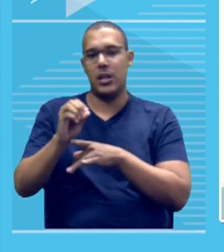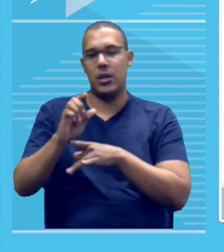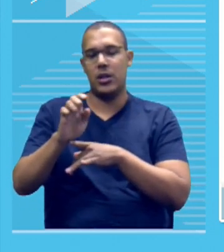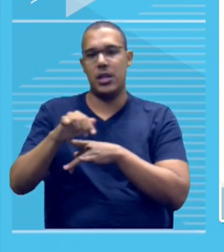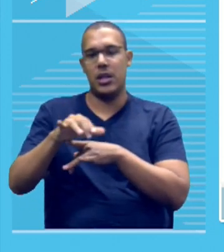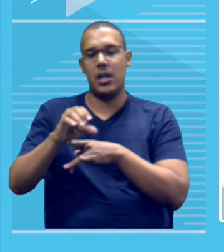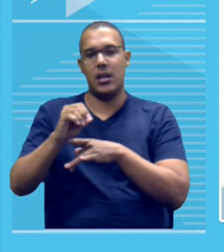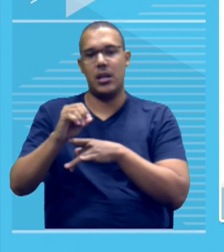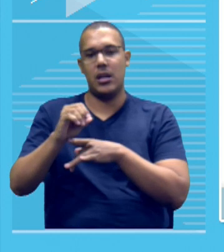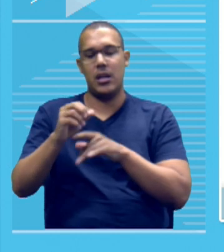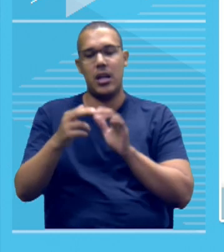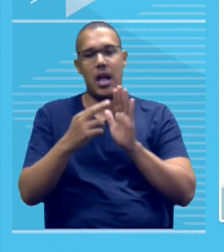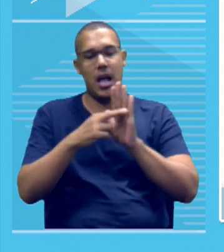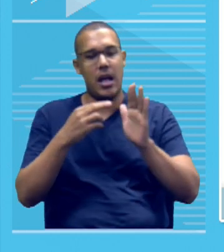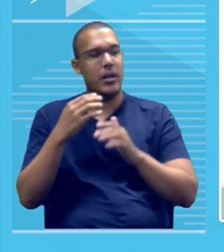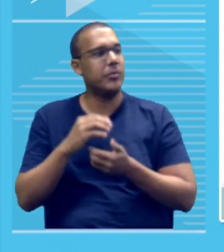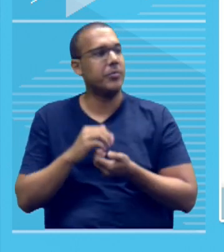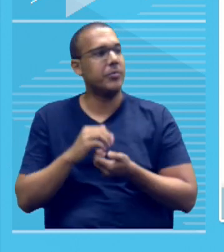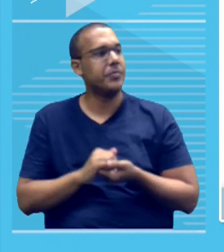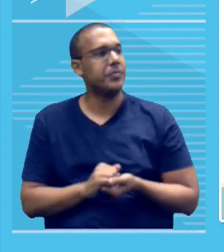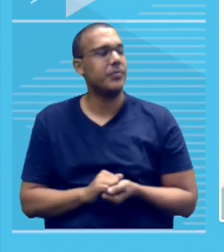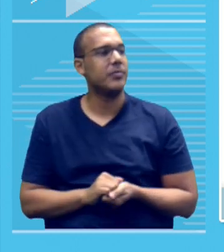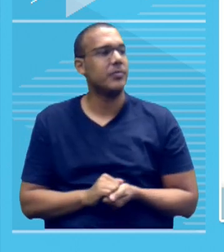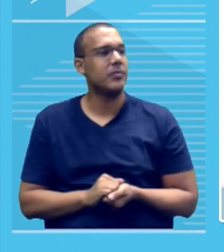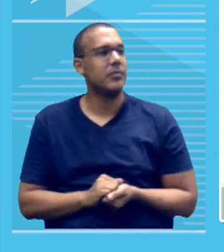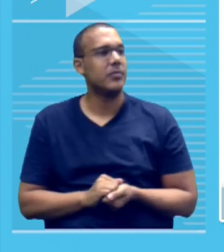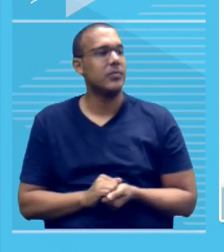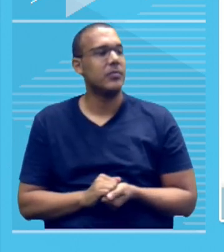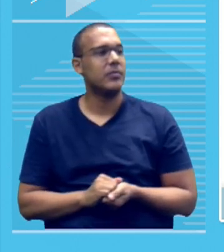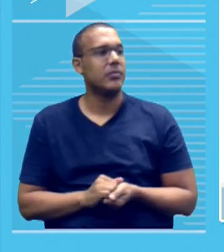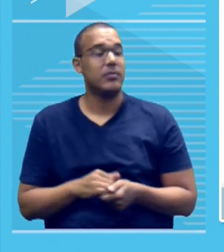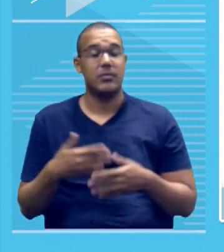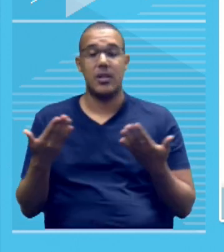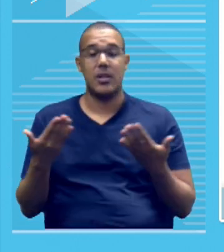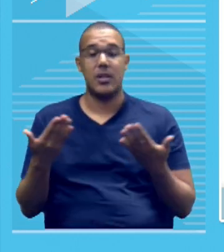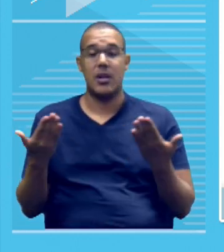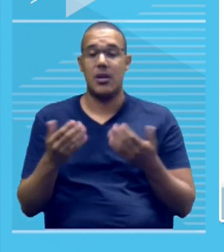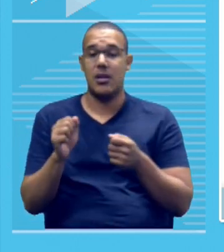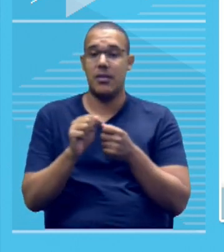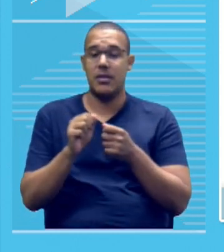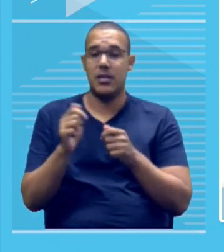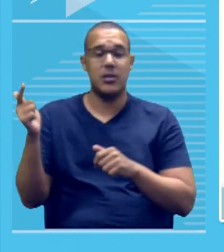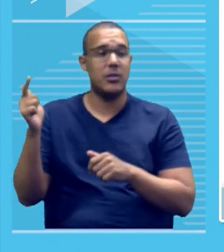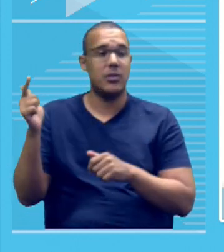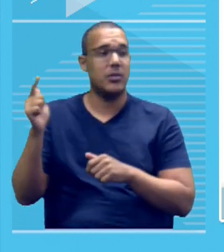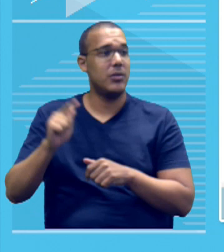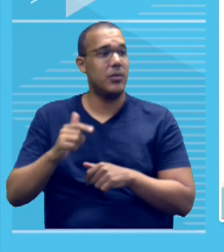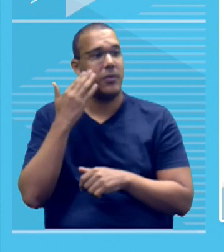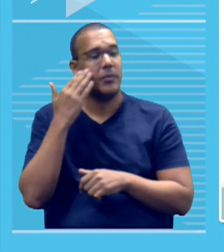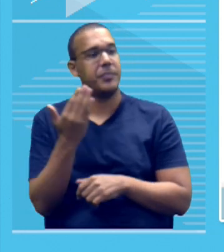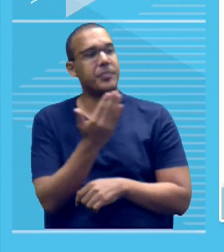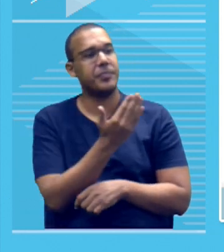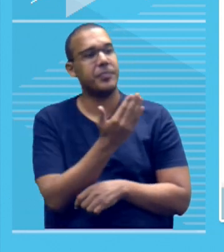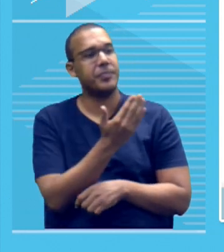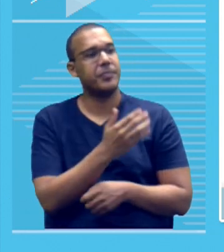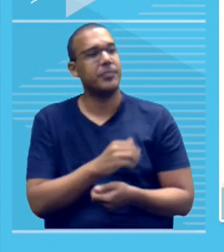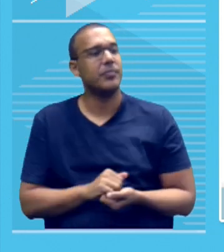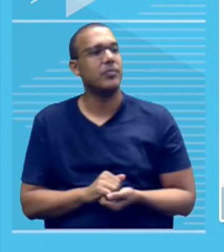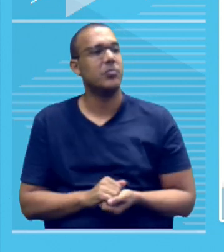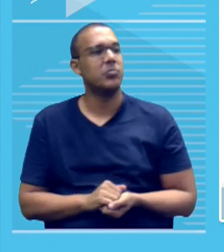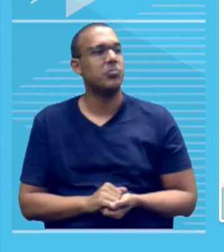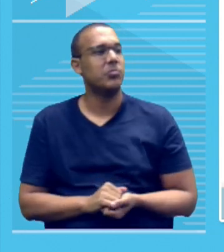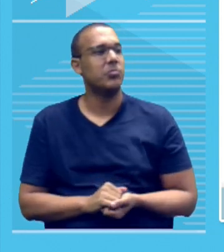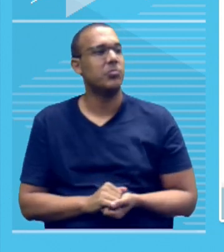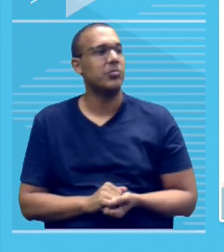da regra de Markovnikov. Então, nós vamos fazer agora essa mesma adição aqui. Olha só o que aconteceu. Ó. O que ocorreu?